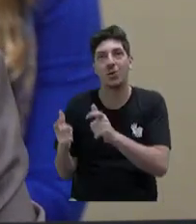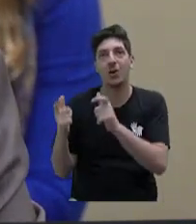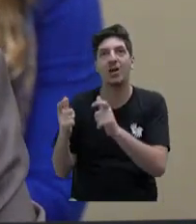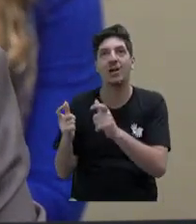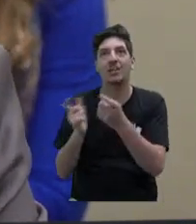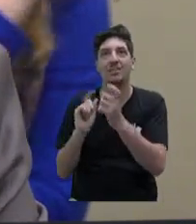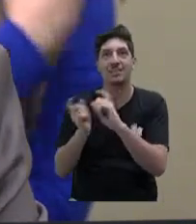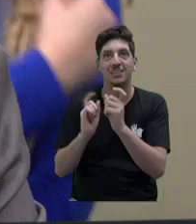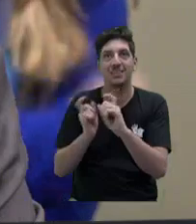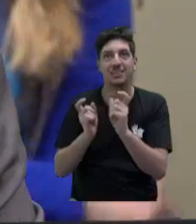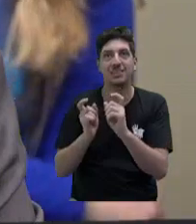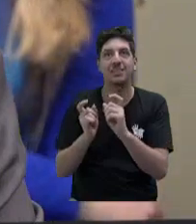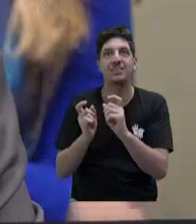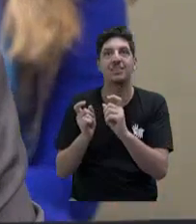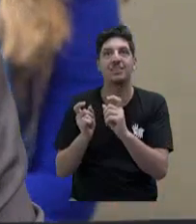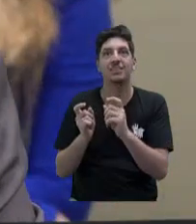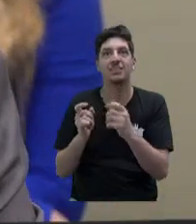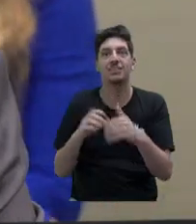da reunião, tivemos que